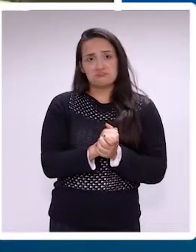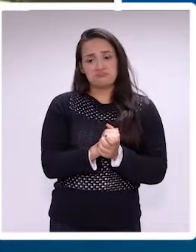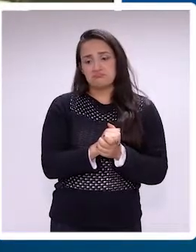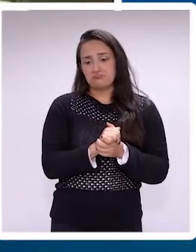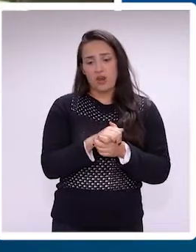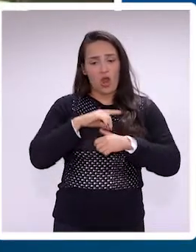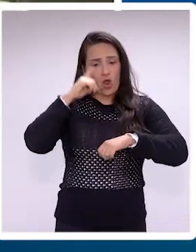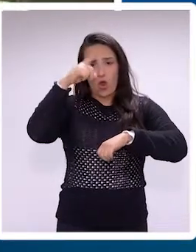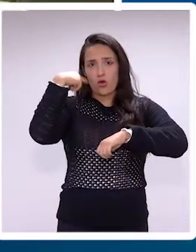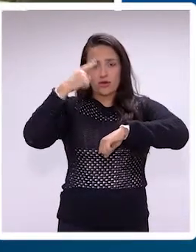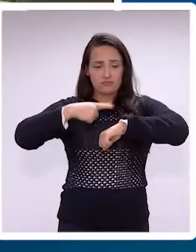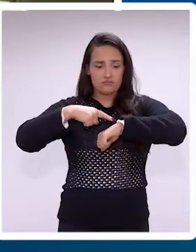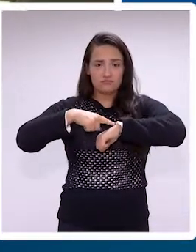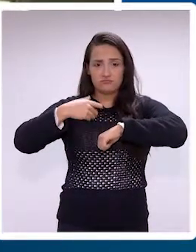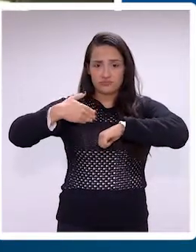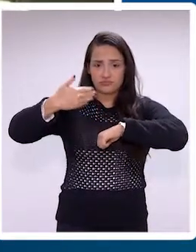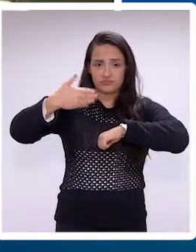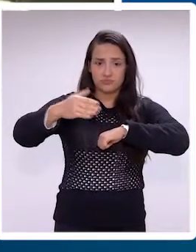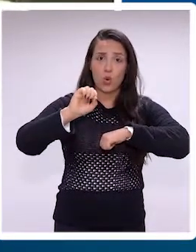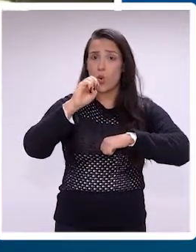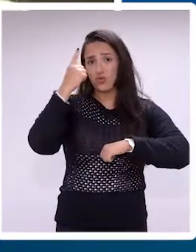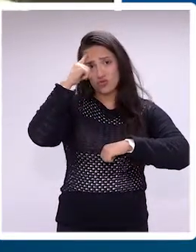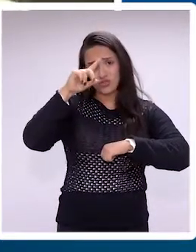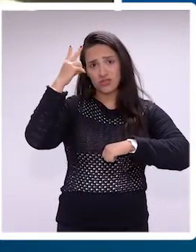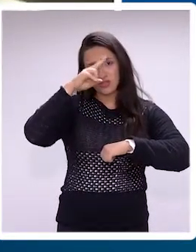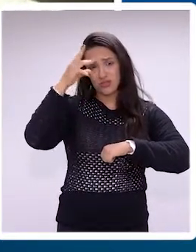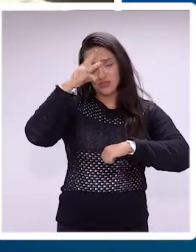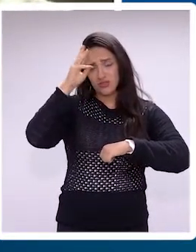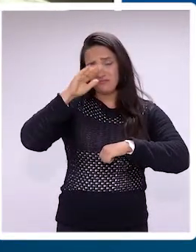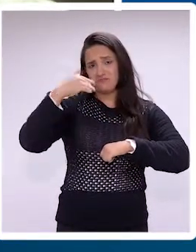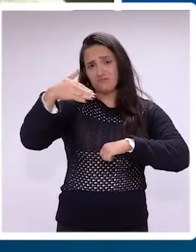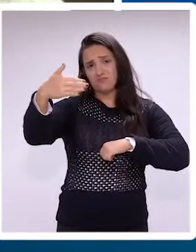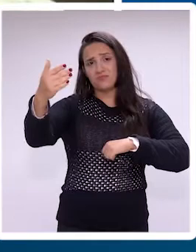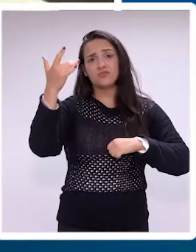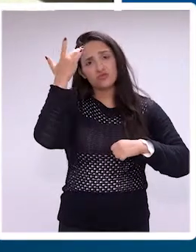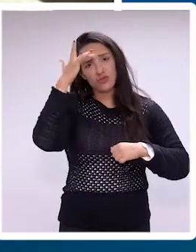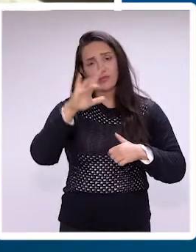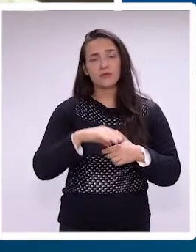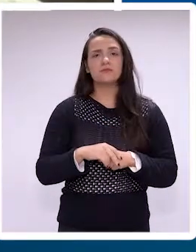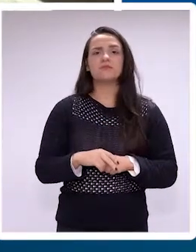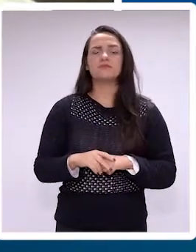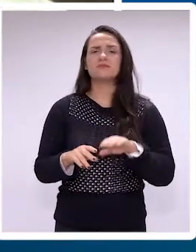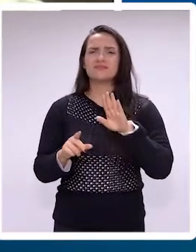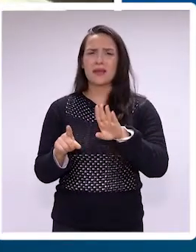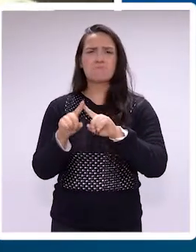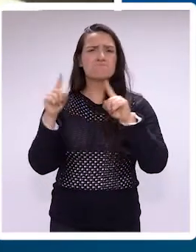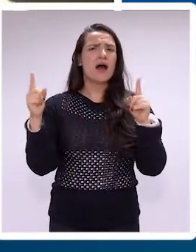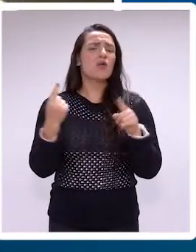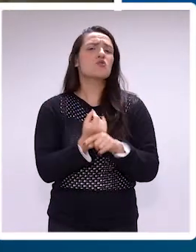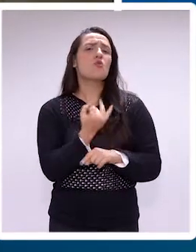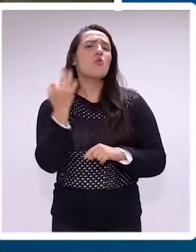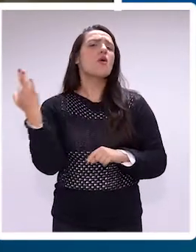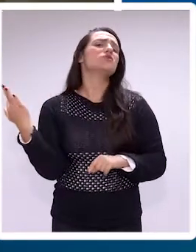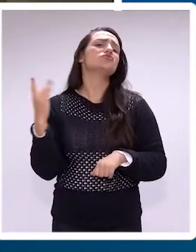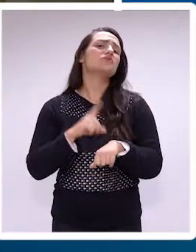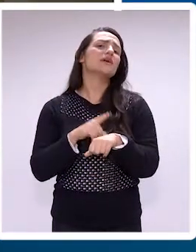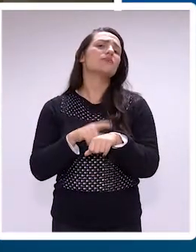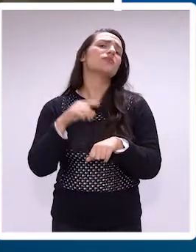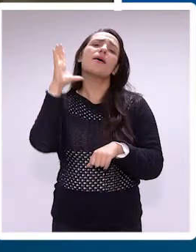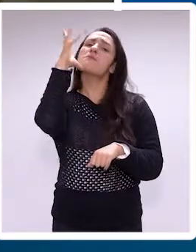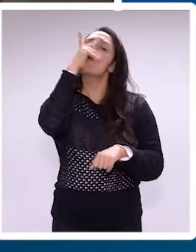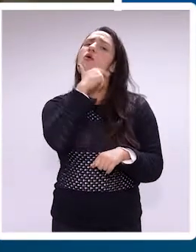nas próximas horas ou nos próximos dias. E ele pode persistir quanto tempo esse quadro?